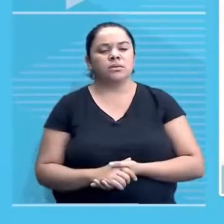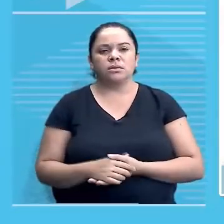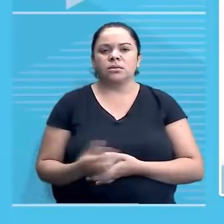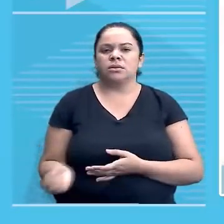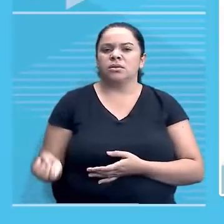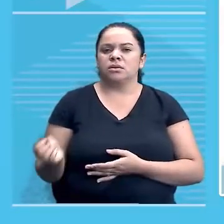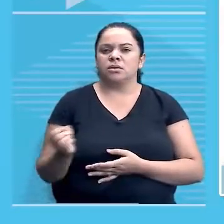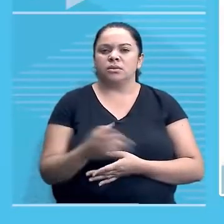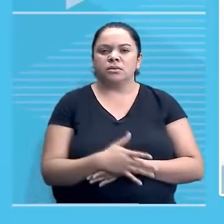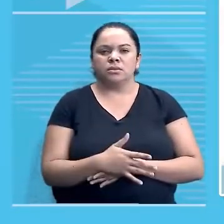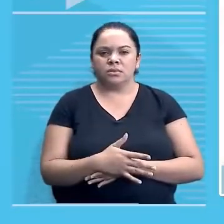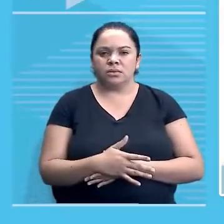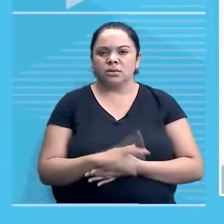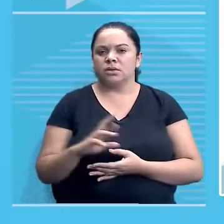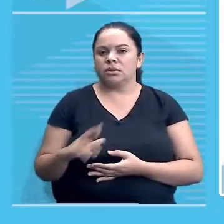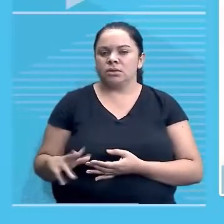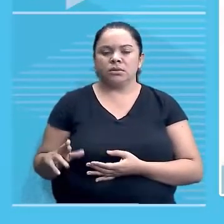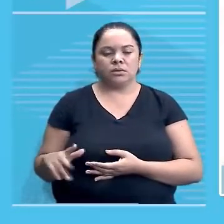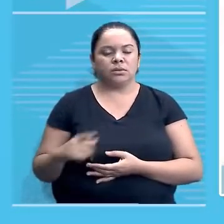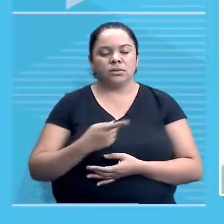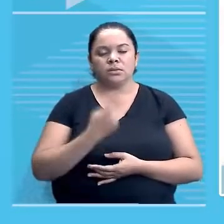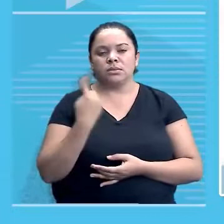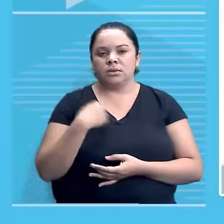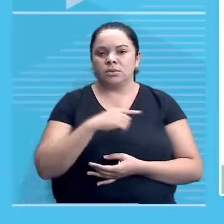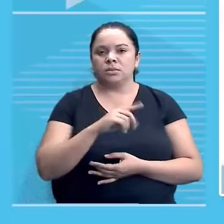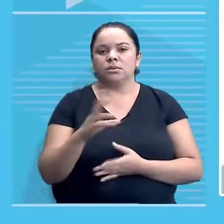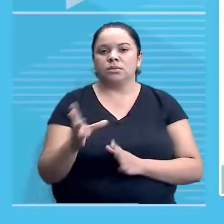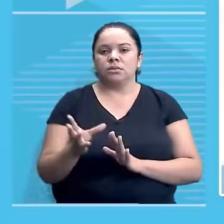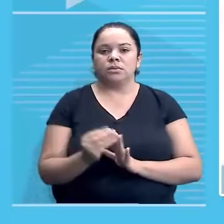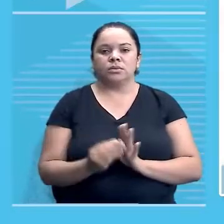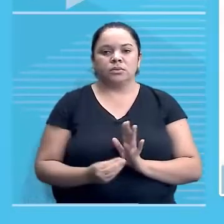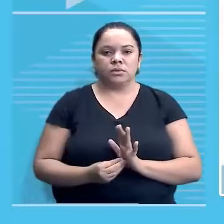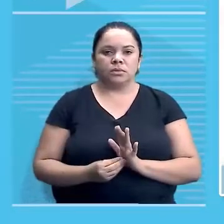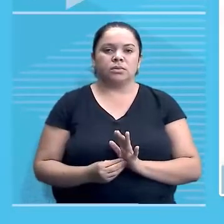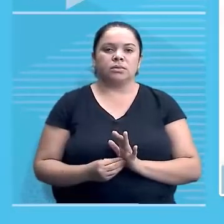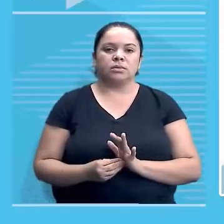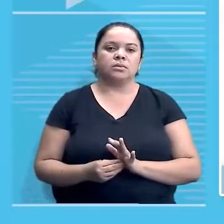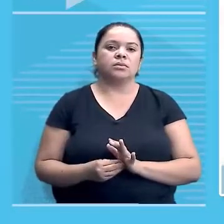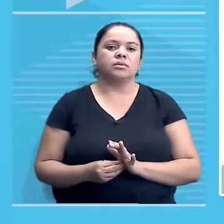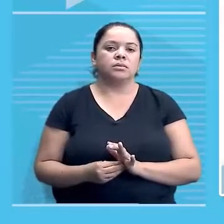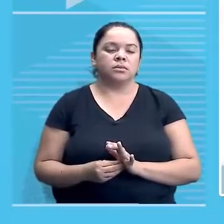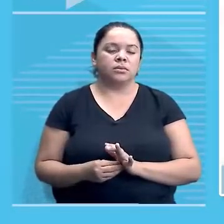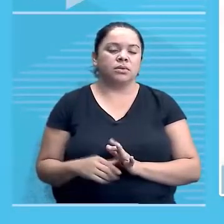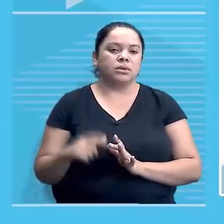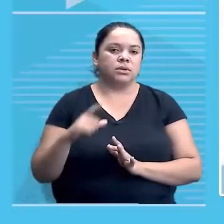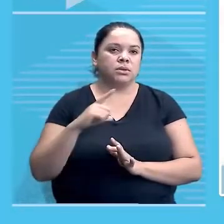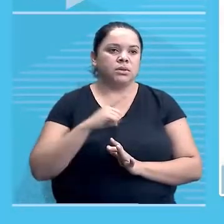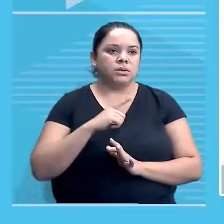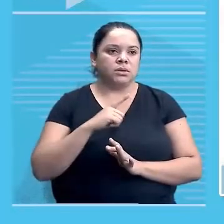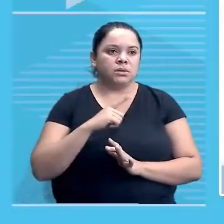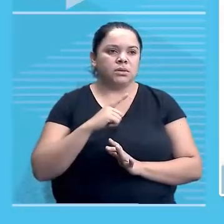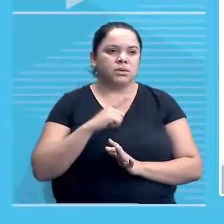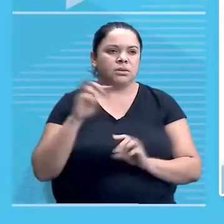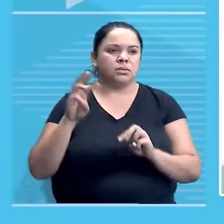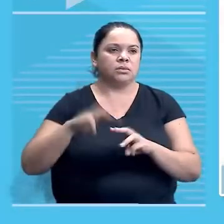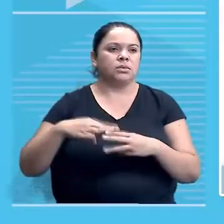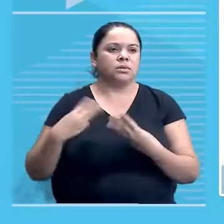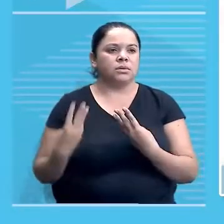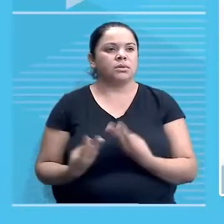novidade para nós esse tema, né? A gente já trouxe esse